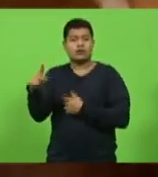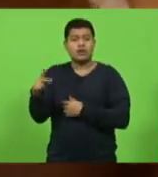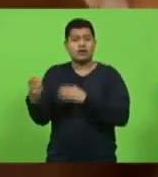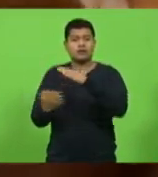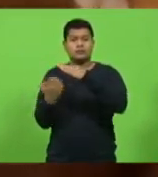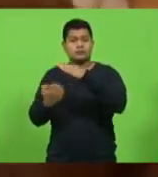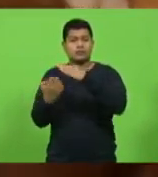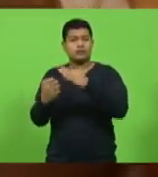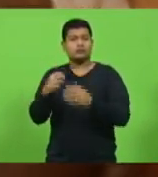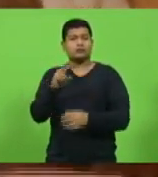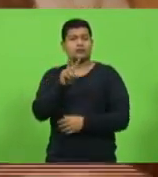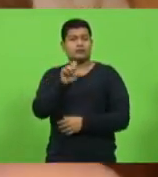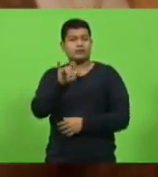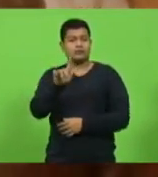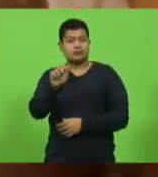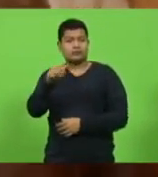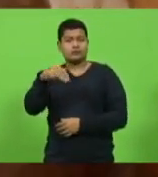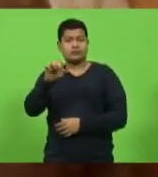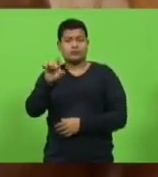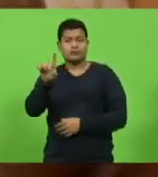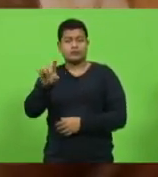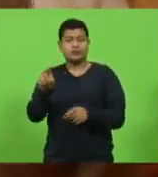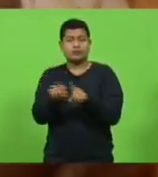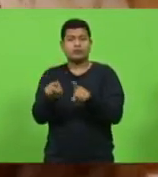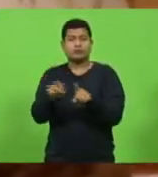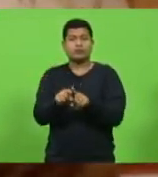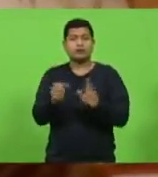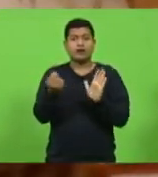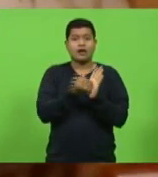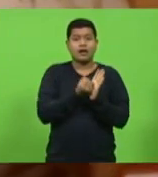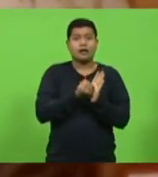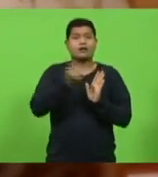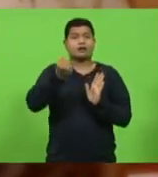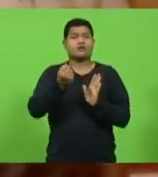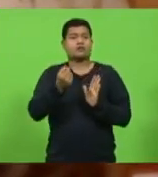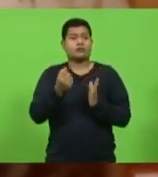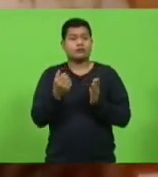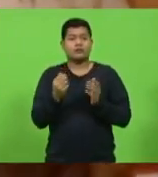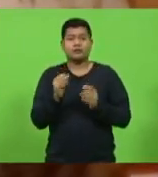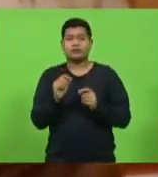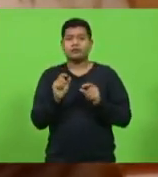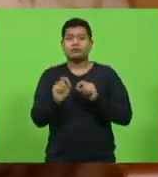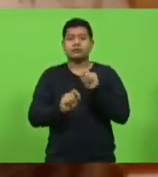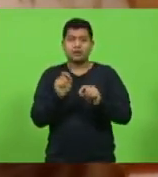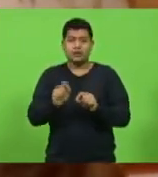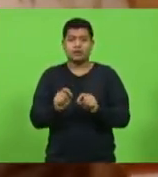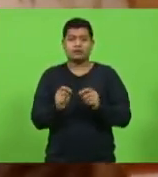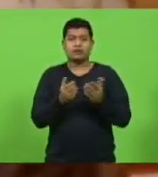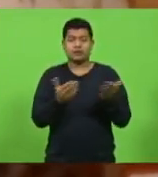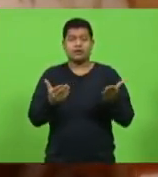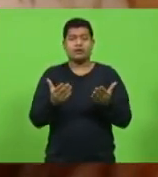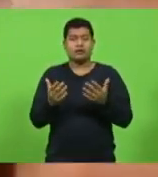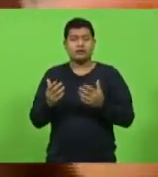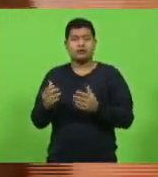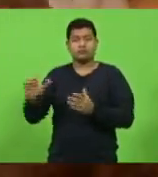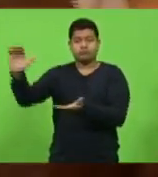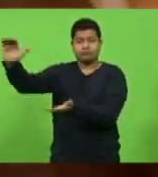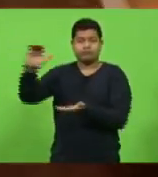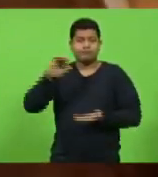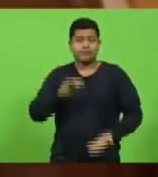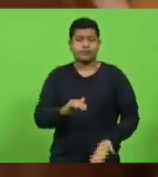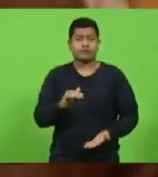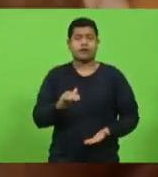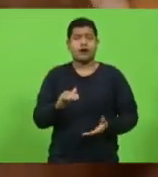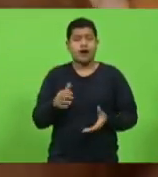e até mesmo da certificação inverídica do recebimento das mercadorias para que